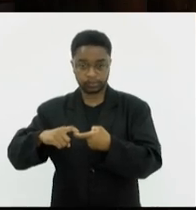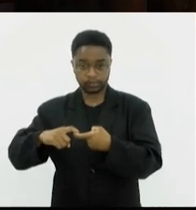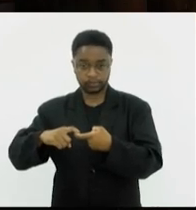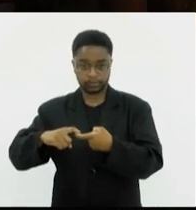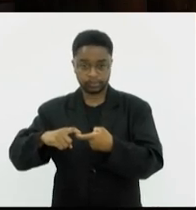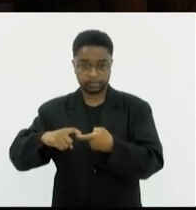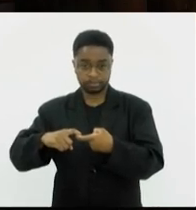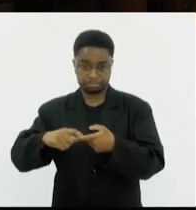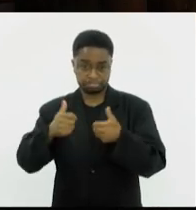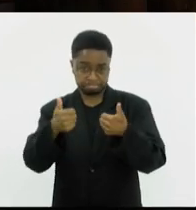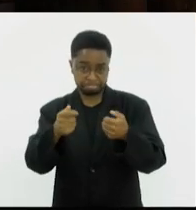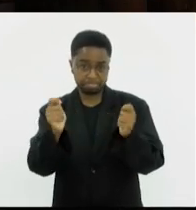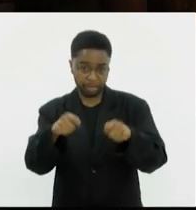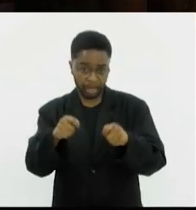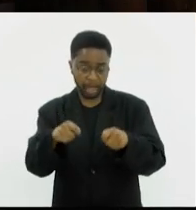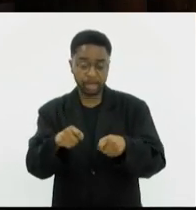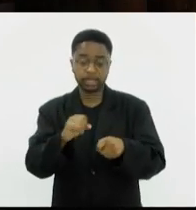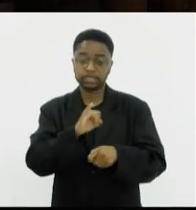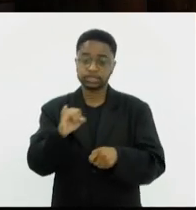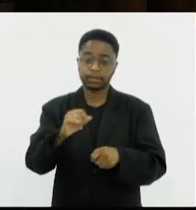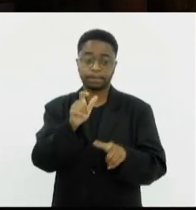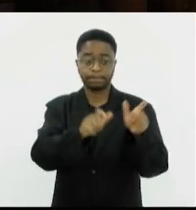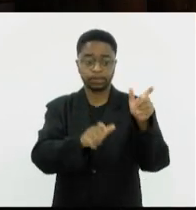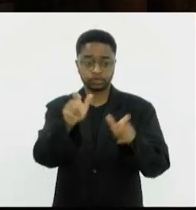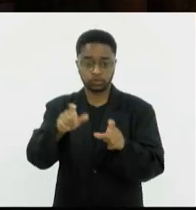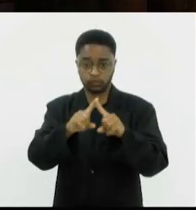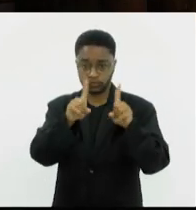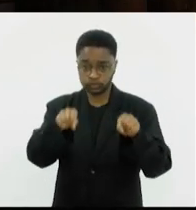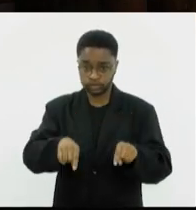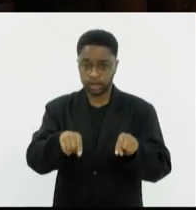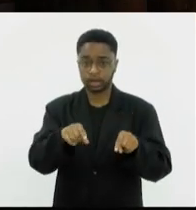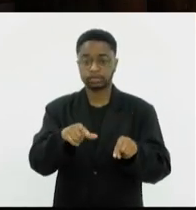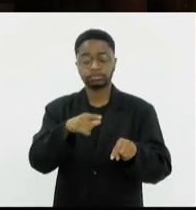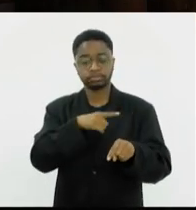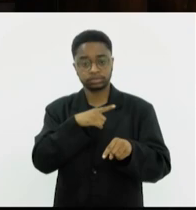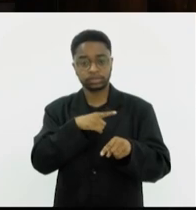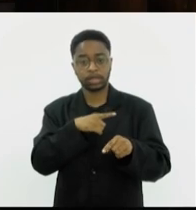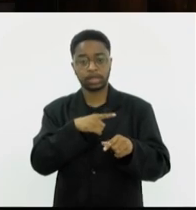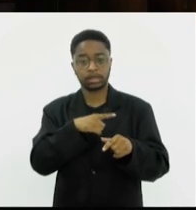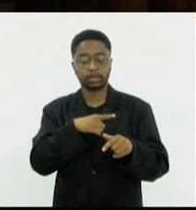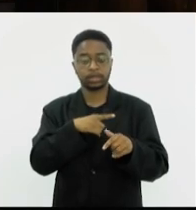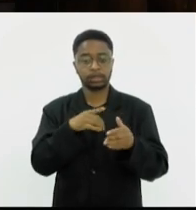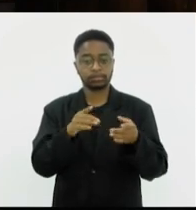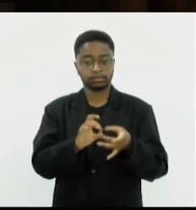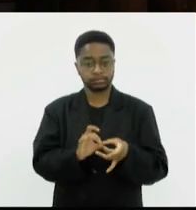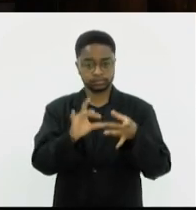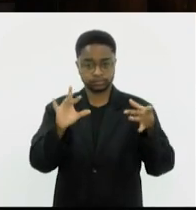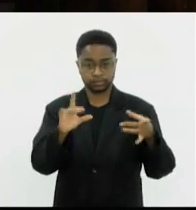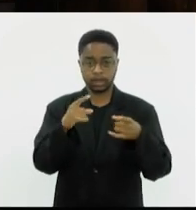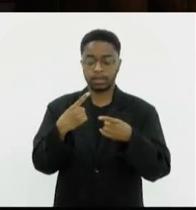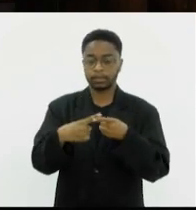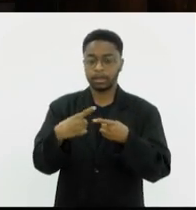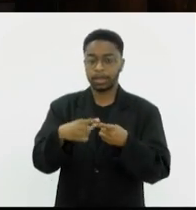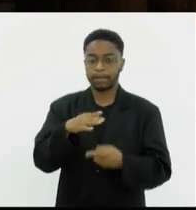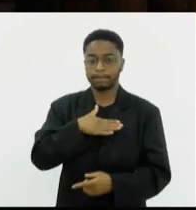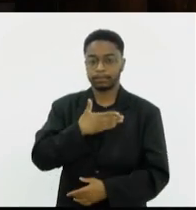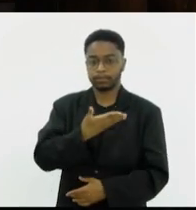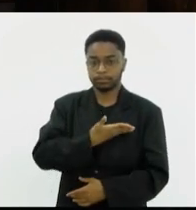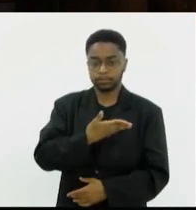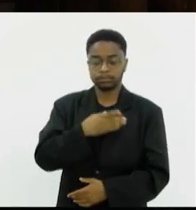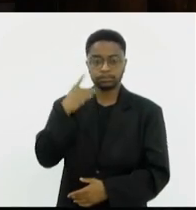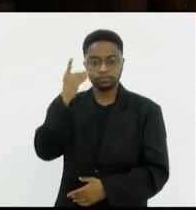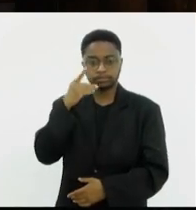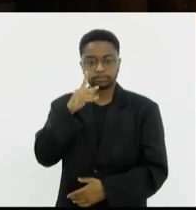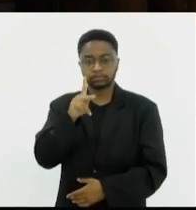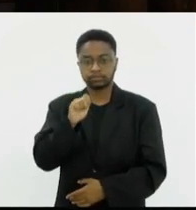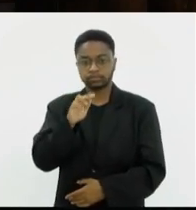de estar ali, se os funcionários que estão ali, os servidores, são portariados para isso, enquanto os meus colegas, deputados Felipe Poubel e Rodrigo